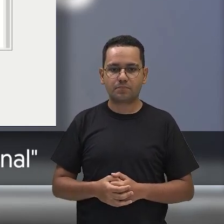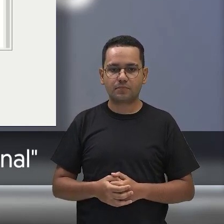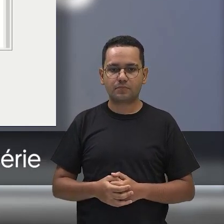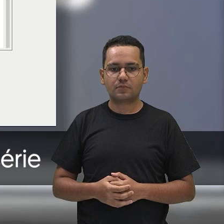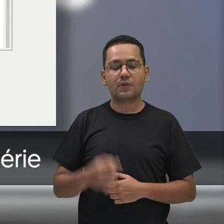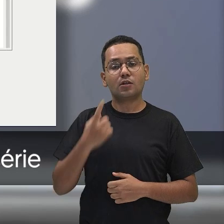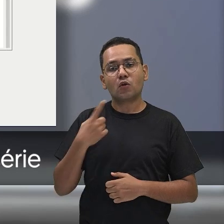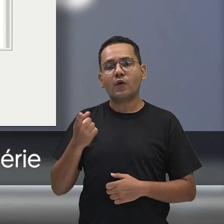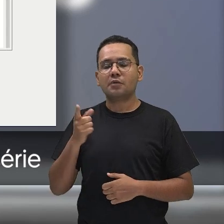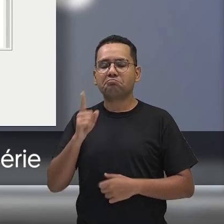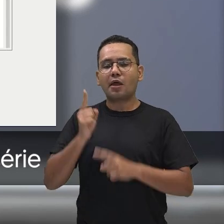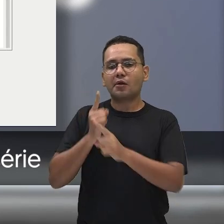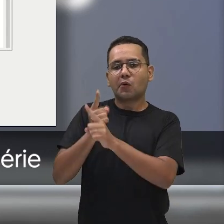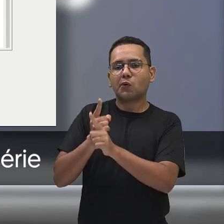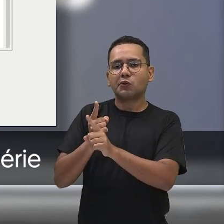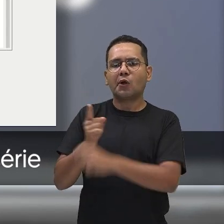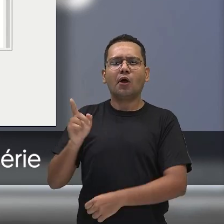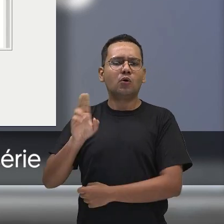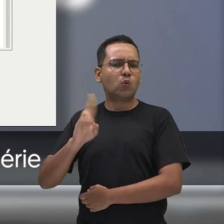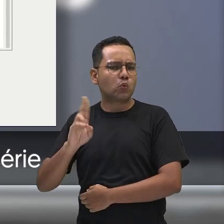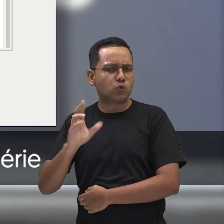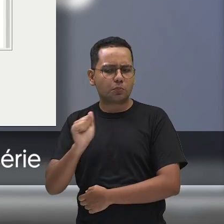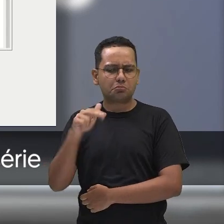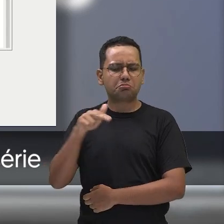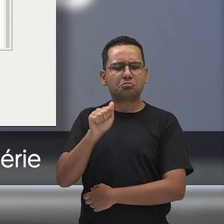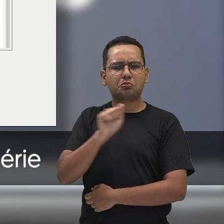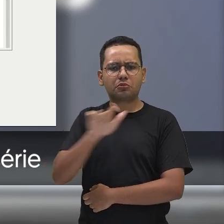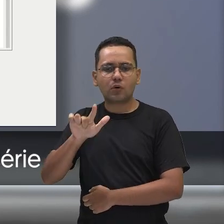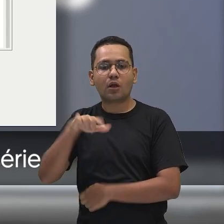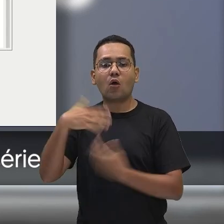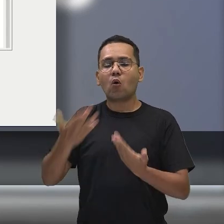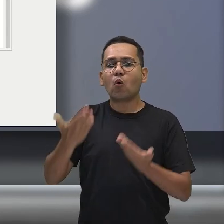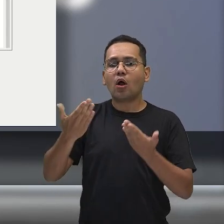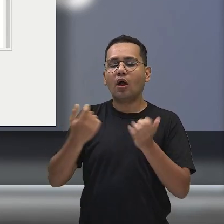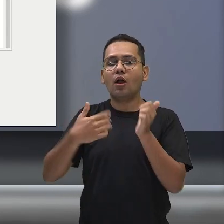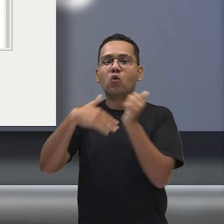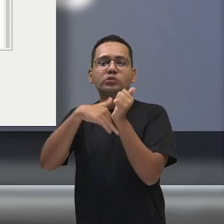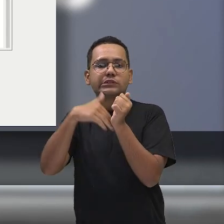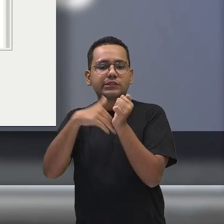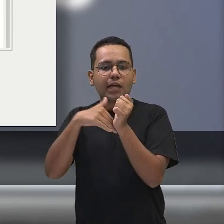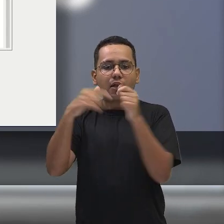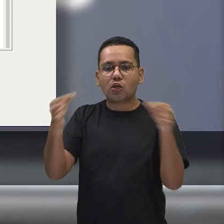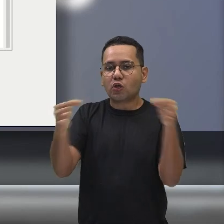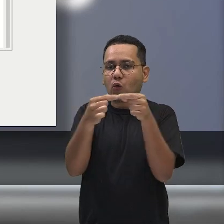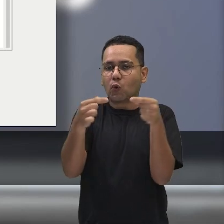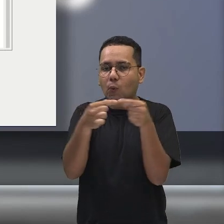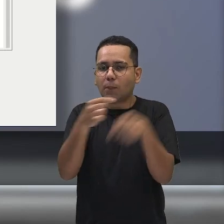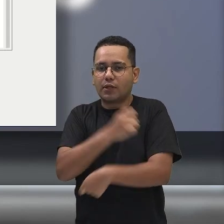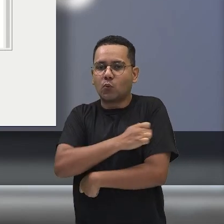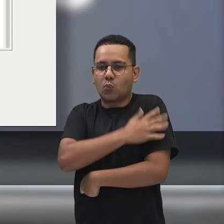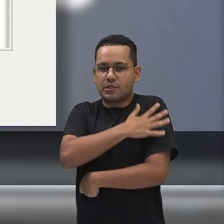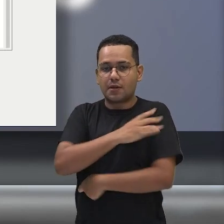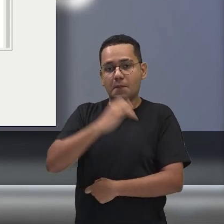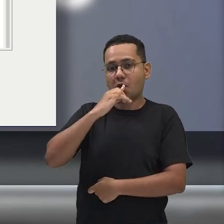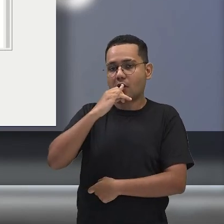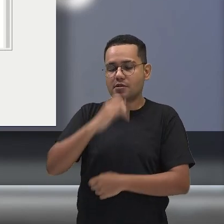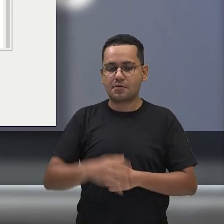canal, pesquisando pelo código referente à sua respectiva série, exemplo,